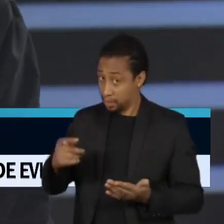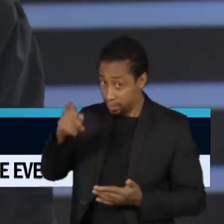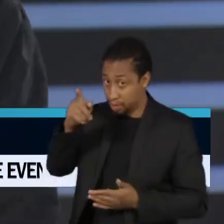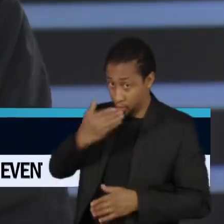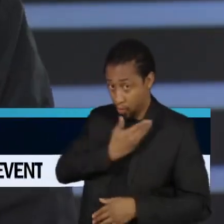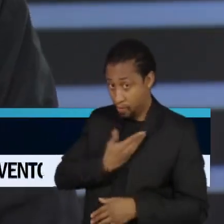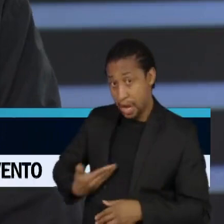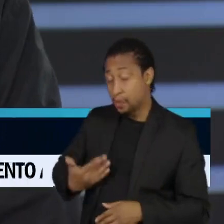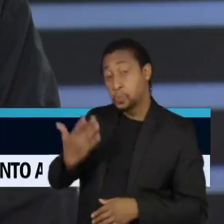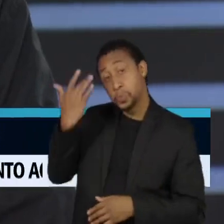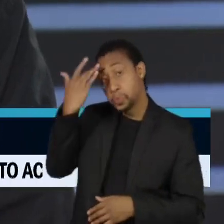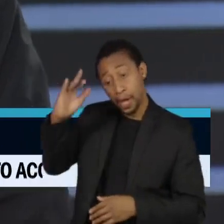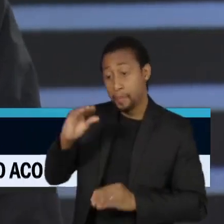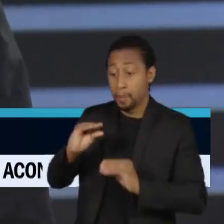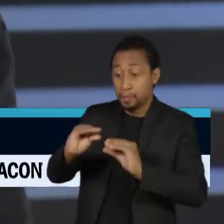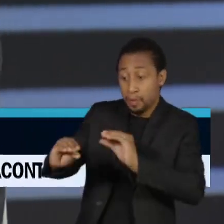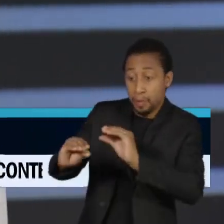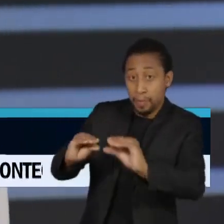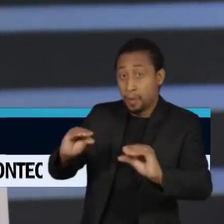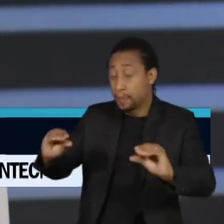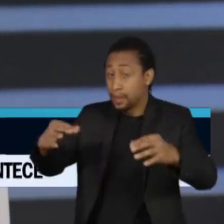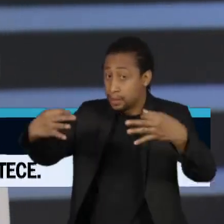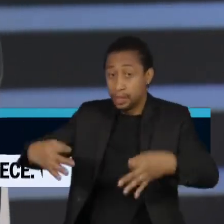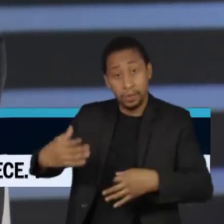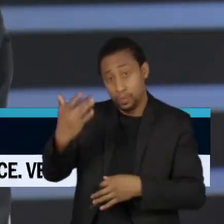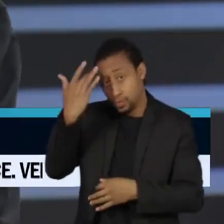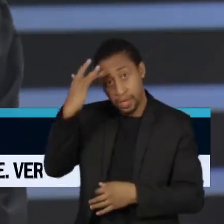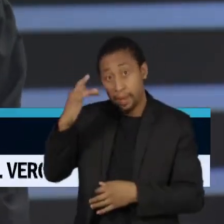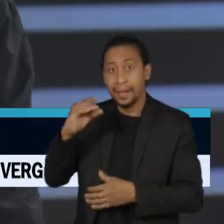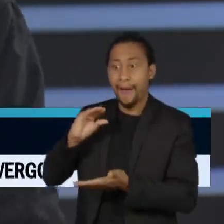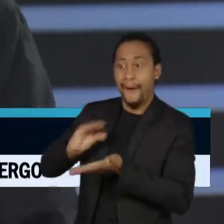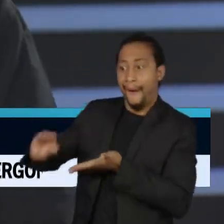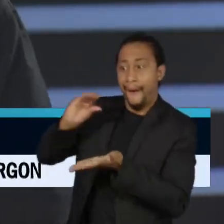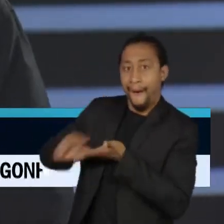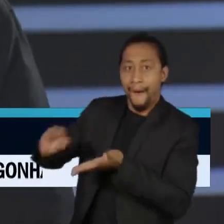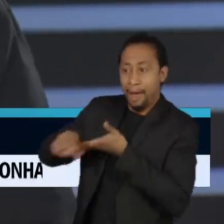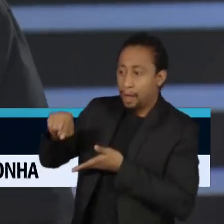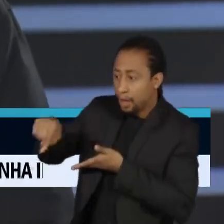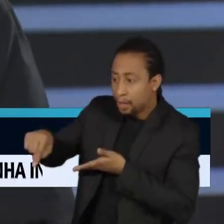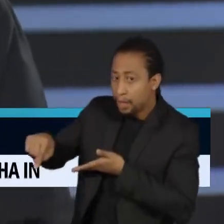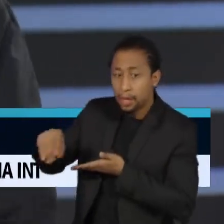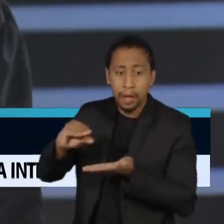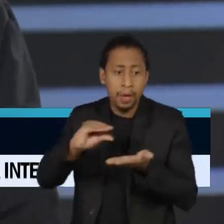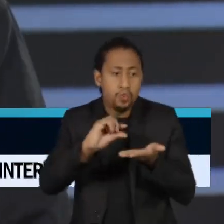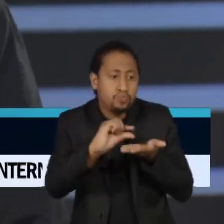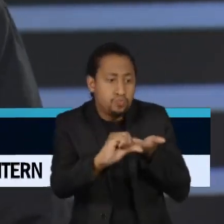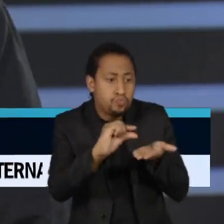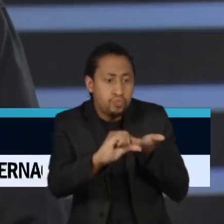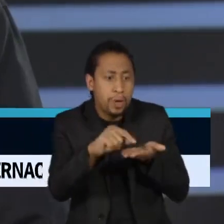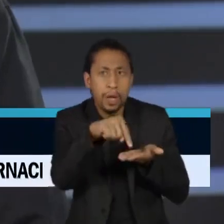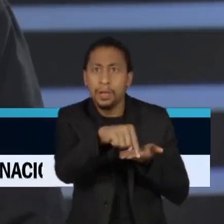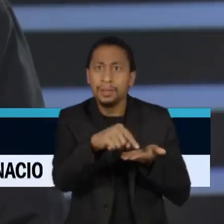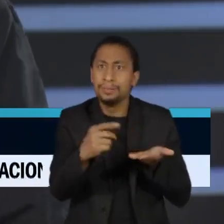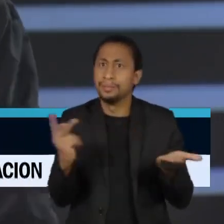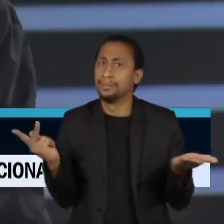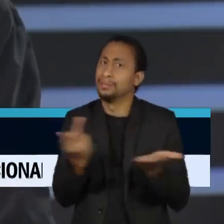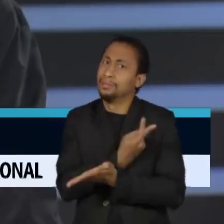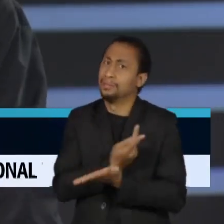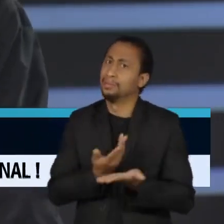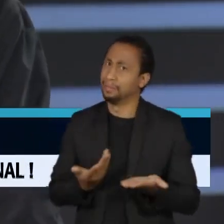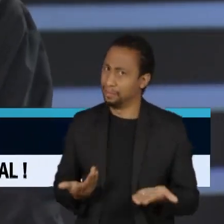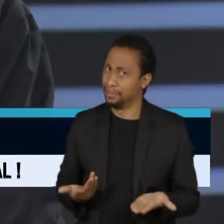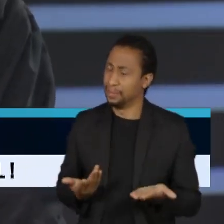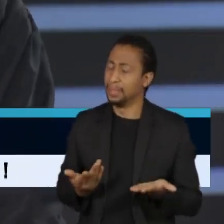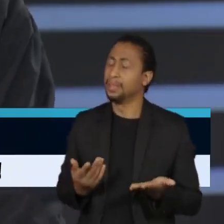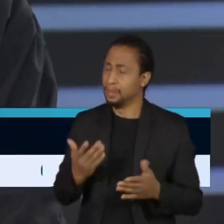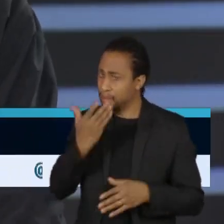gente está gastando muito aqui, menos onde deveria. Isso aí a gente não considera. A gente não